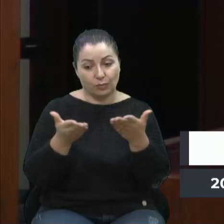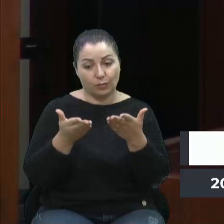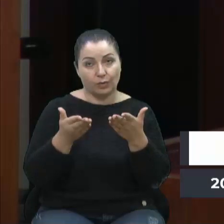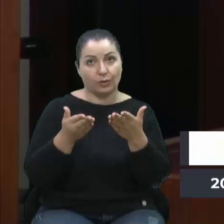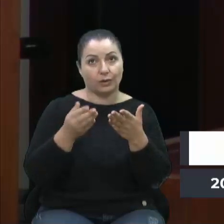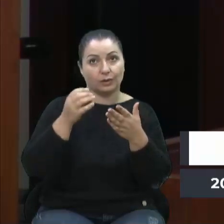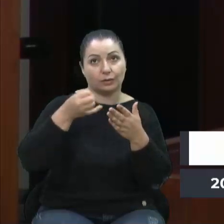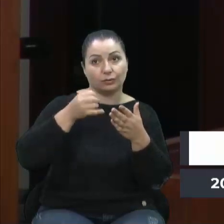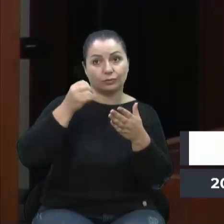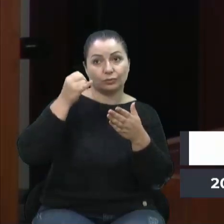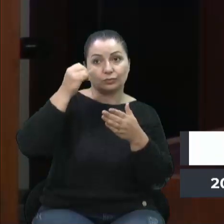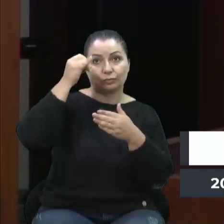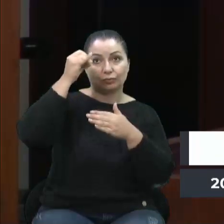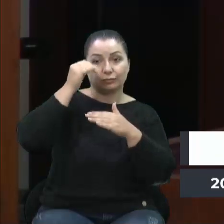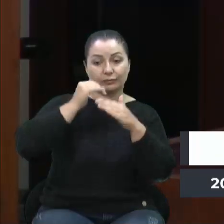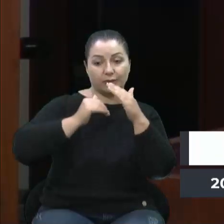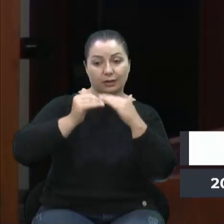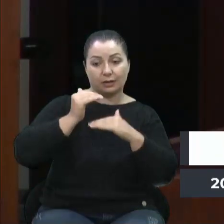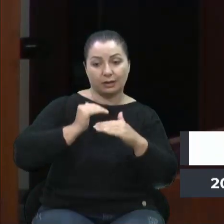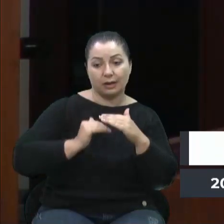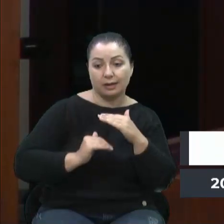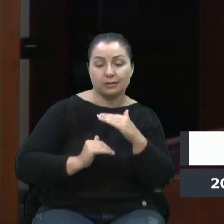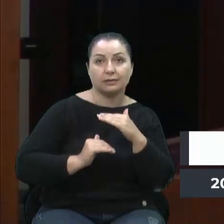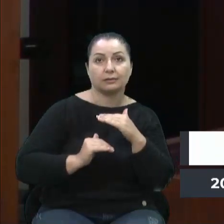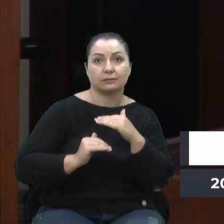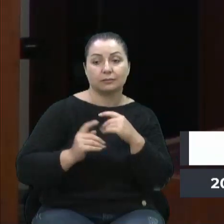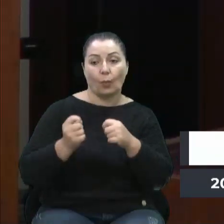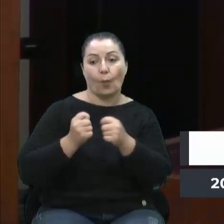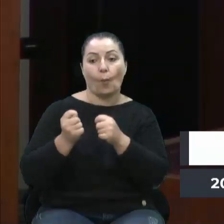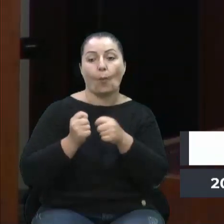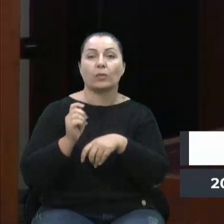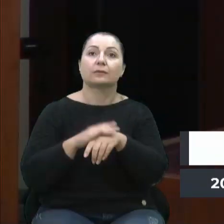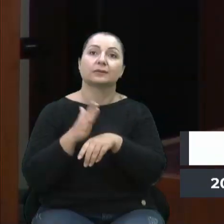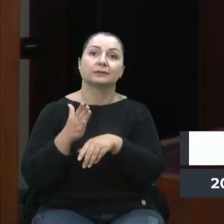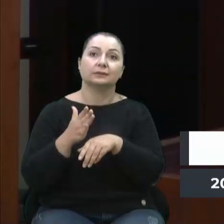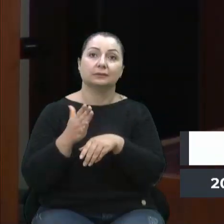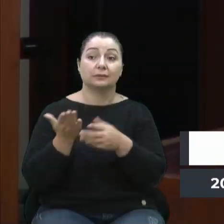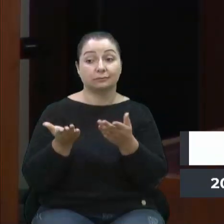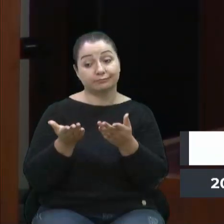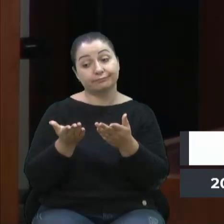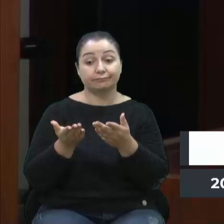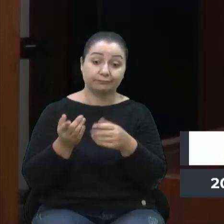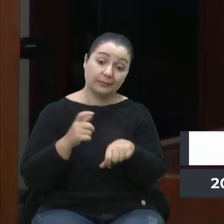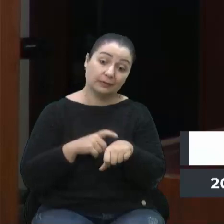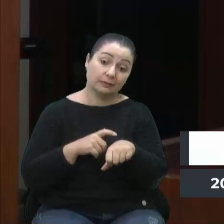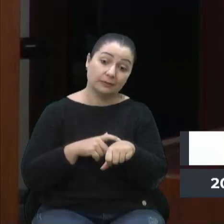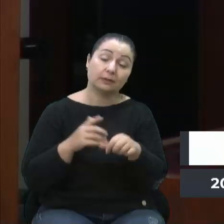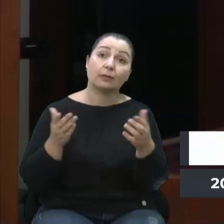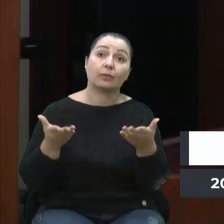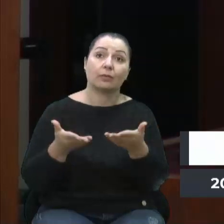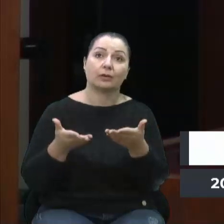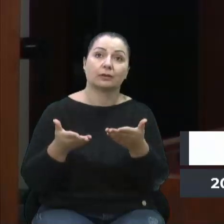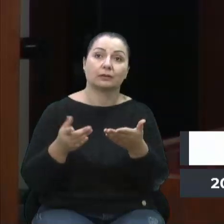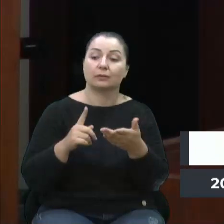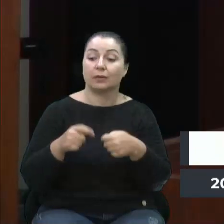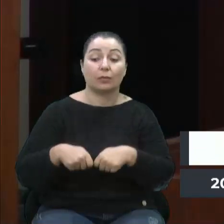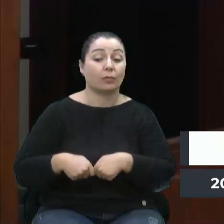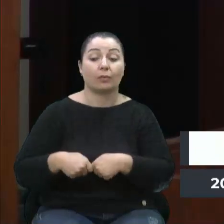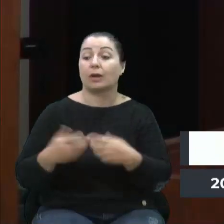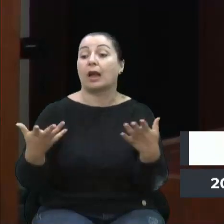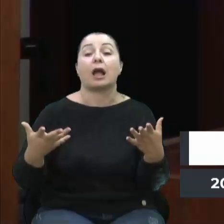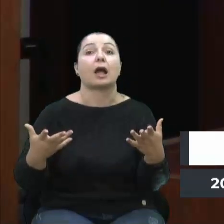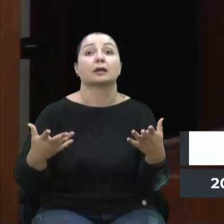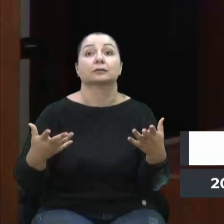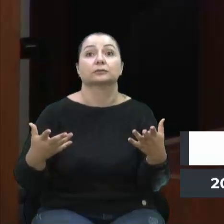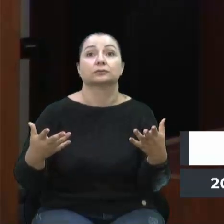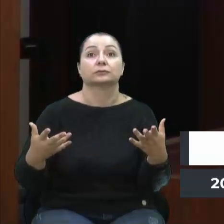a cair, nós vamos economizar muito mais. Então é uma medida paliativa e momentânea. Então não é um gasto desenfreado como está